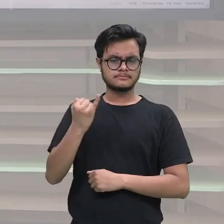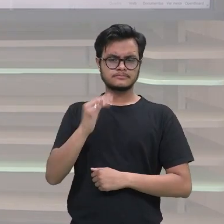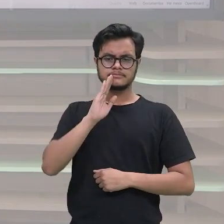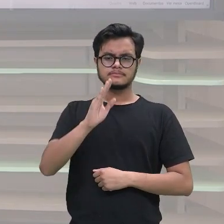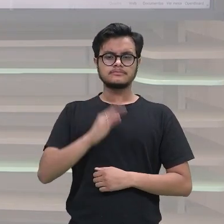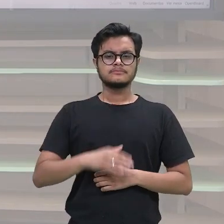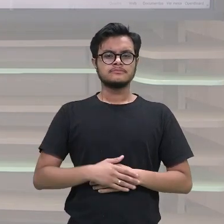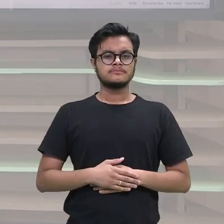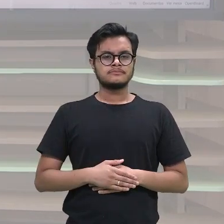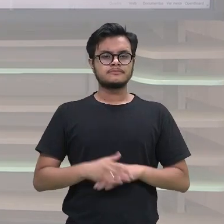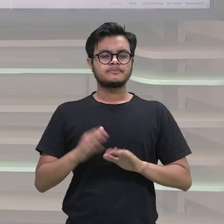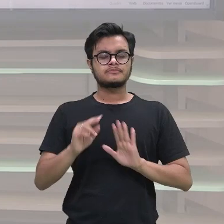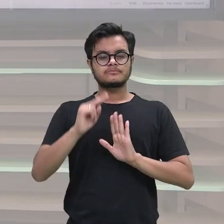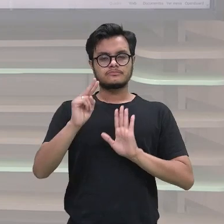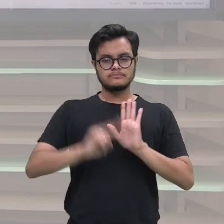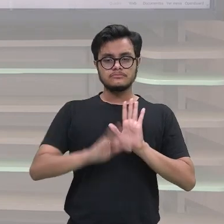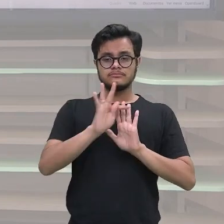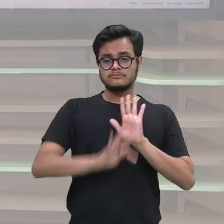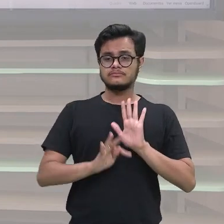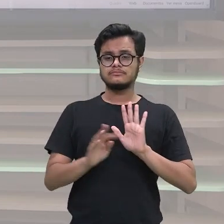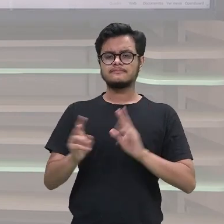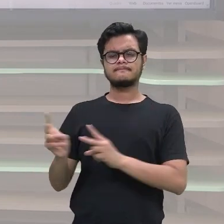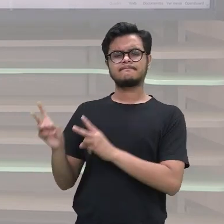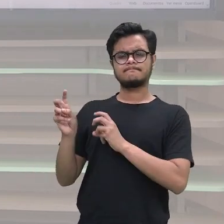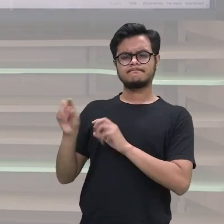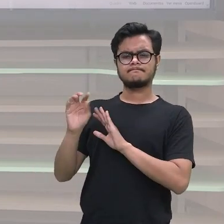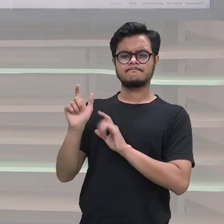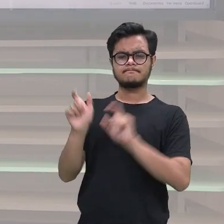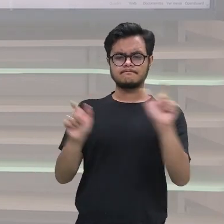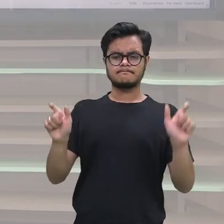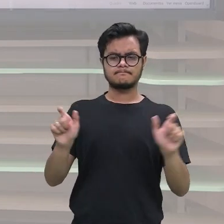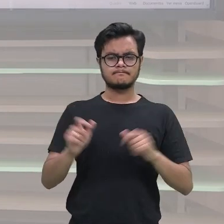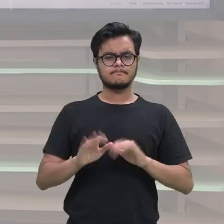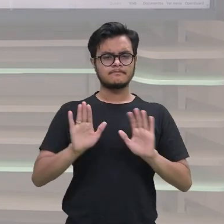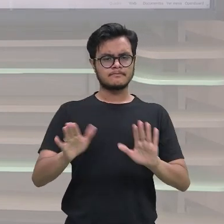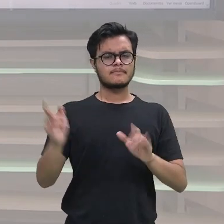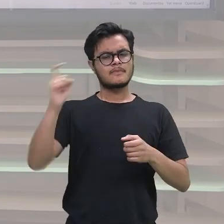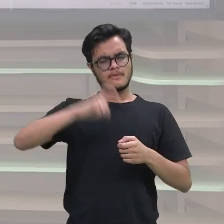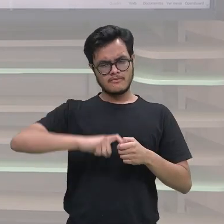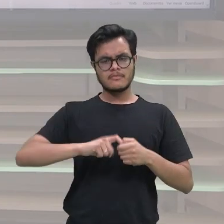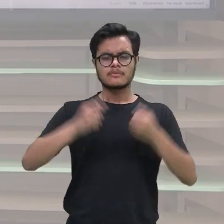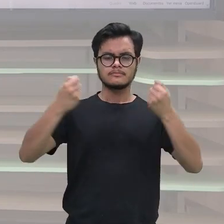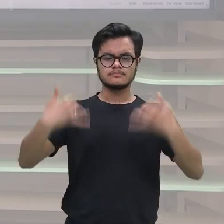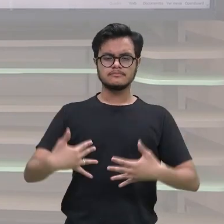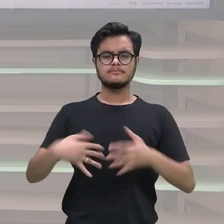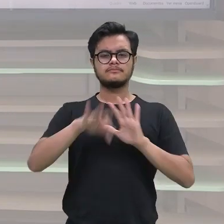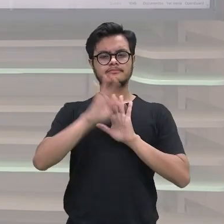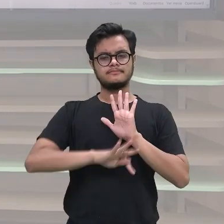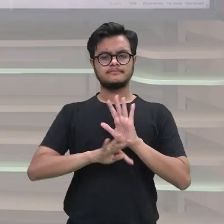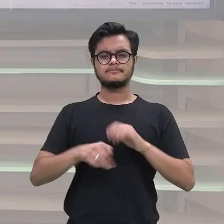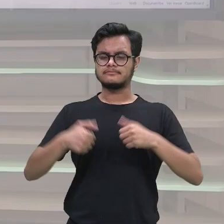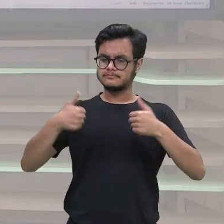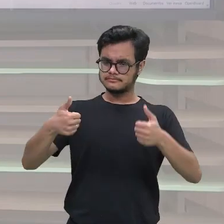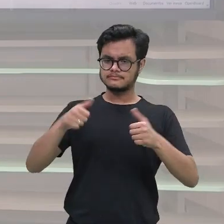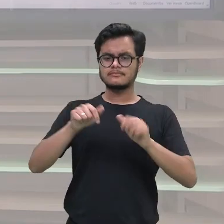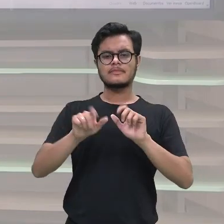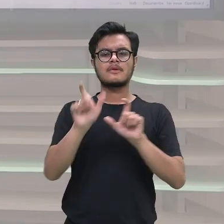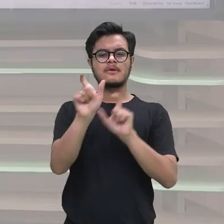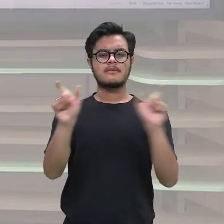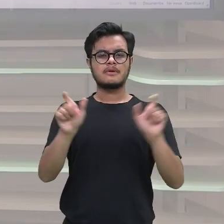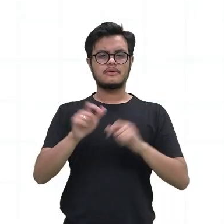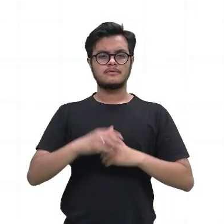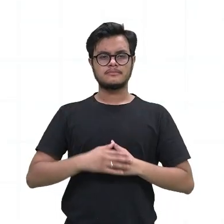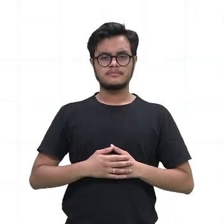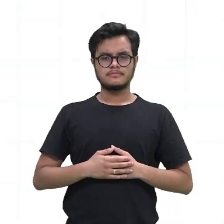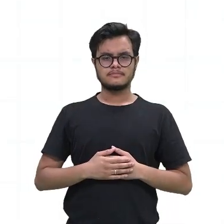Então, leia junto com o texto e observe essas palavras destacadas. Daqui a pouquinho nós vamos falar um pouco mais sobre essas palavras que estão